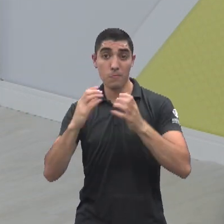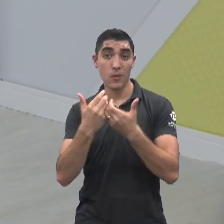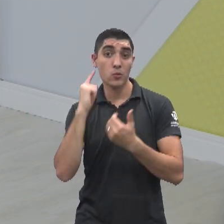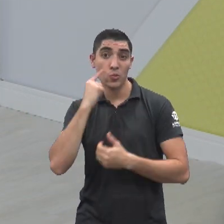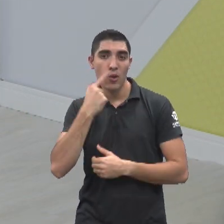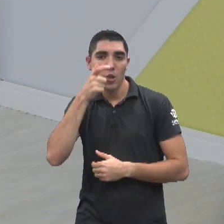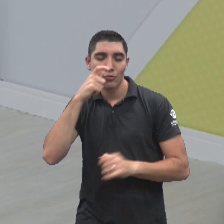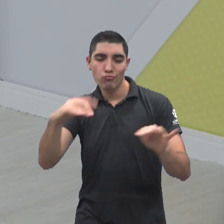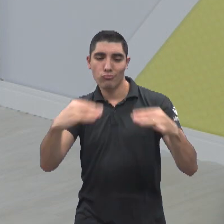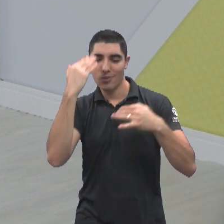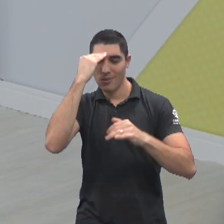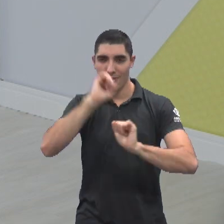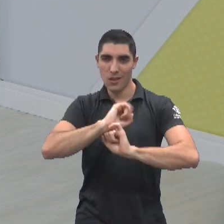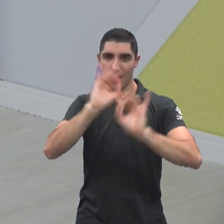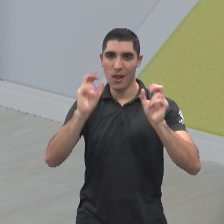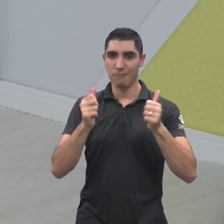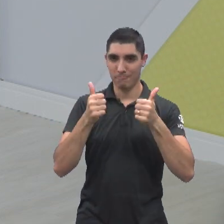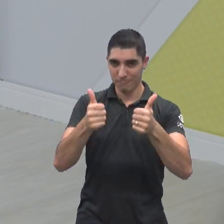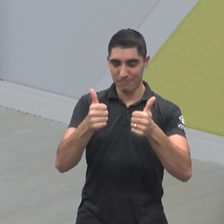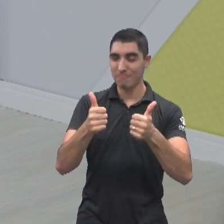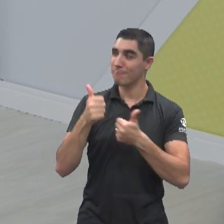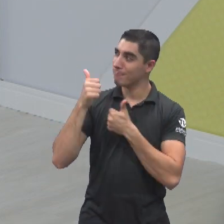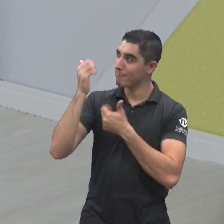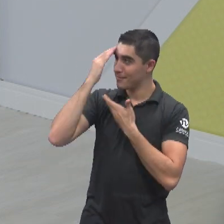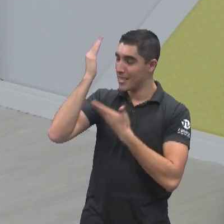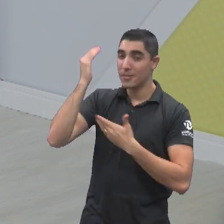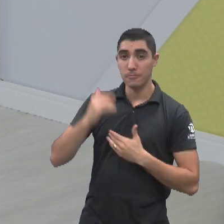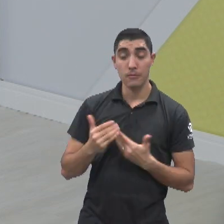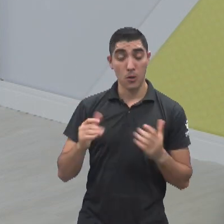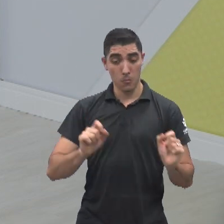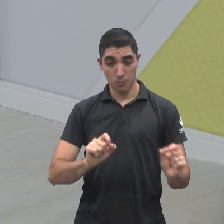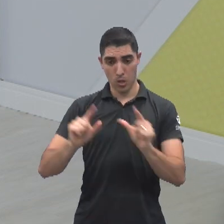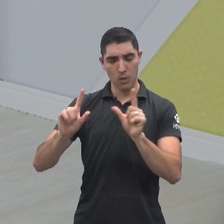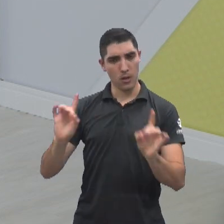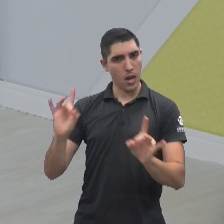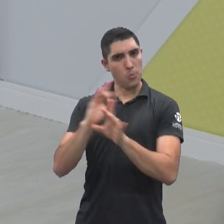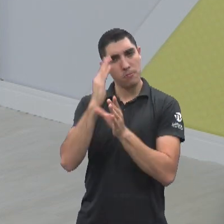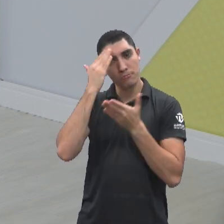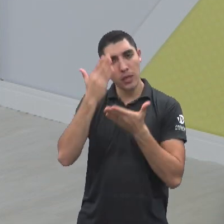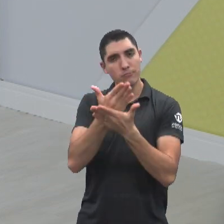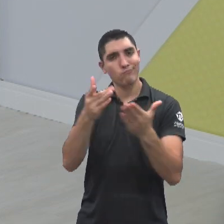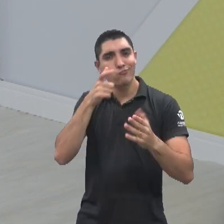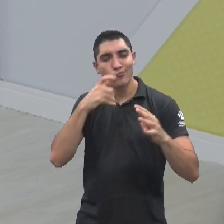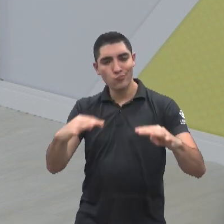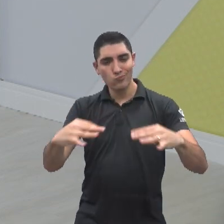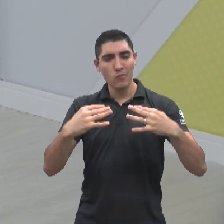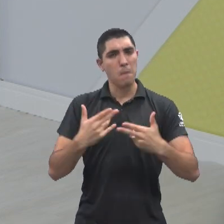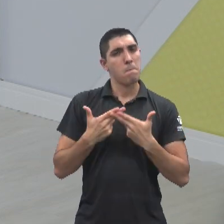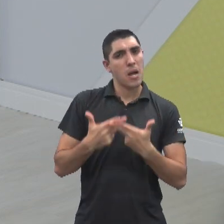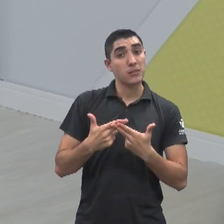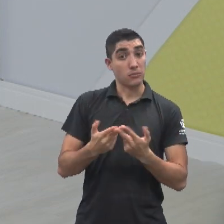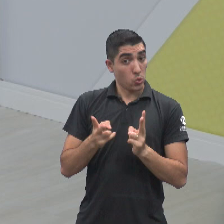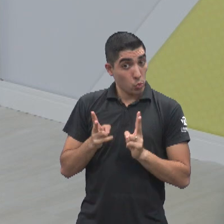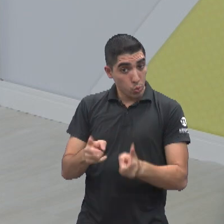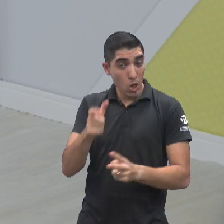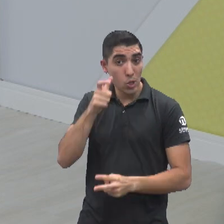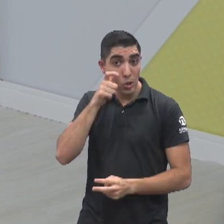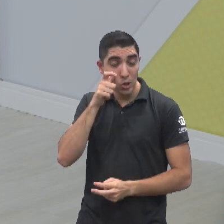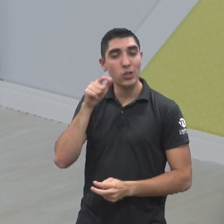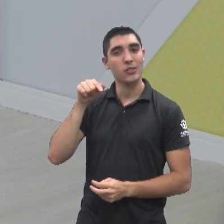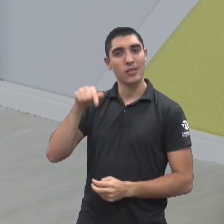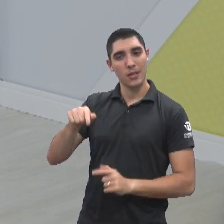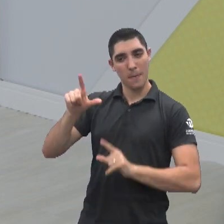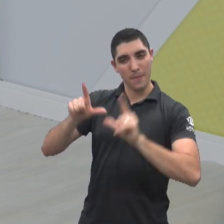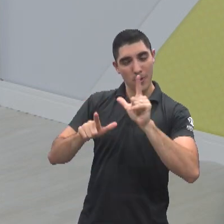surda que acompanha o nosso Hora, tá certo? A gente vai chegando ao final do programa de hoje, agradecendo a sua audiência, a sua paciência. Você fica agora com a programação da